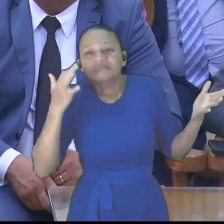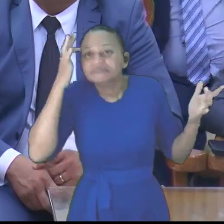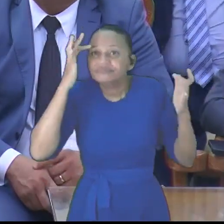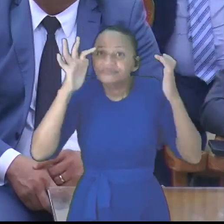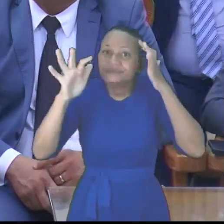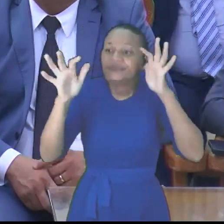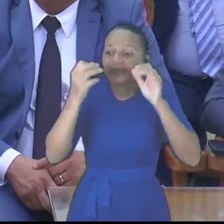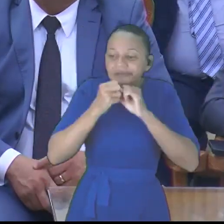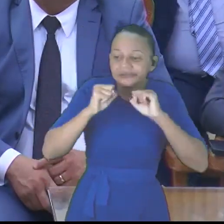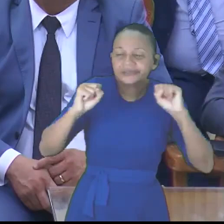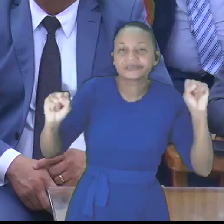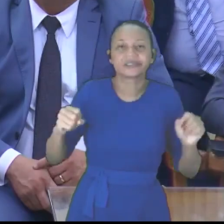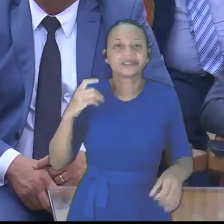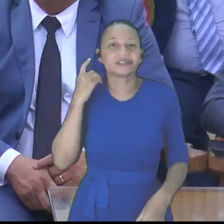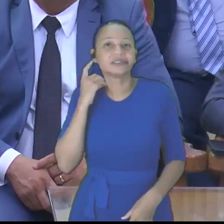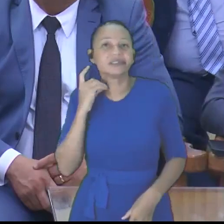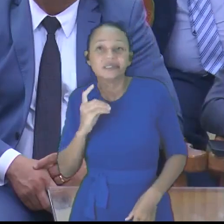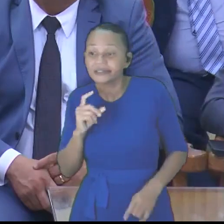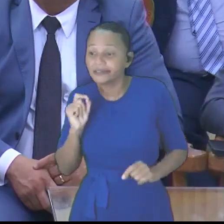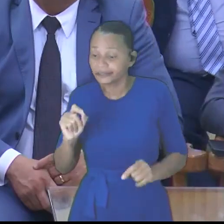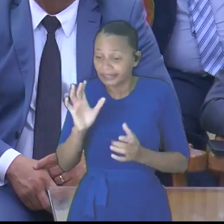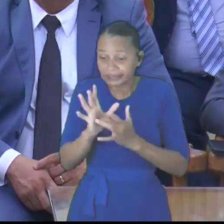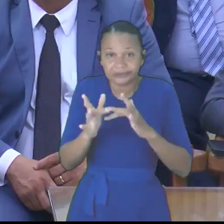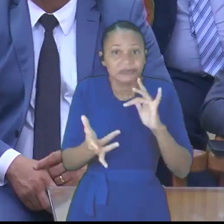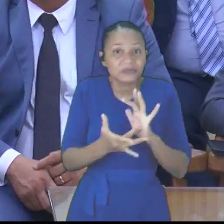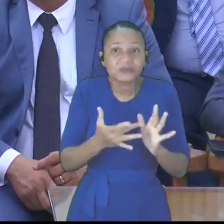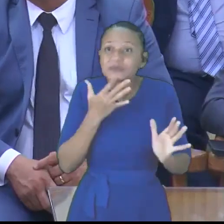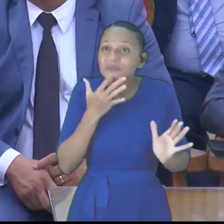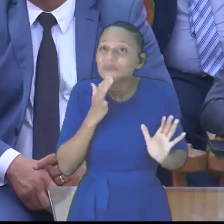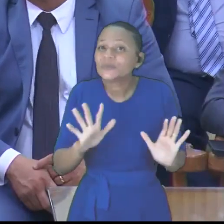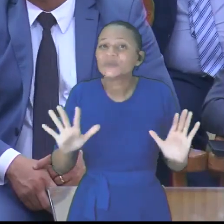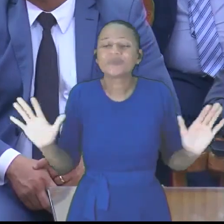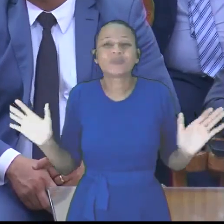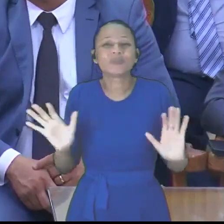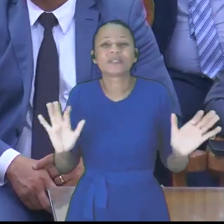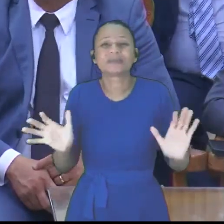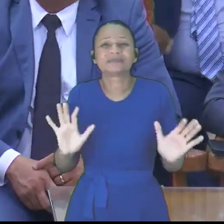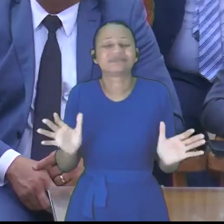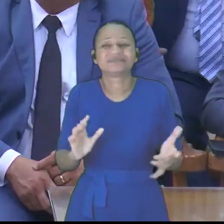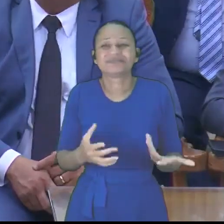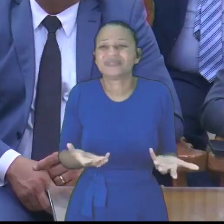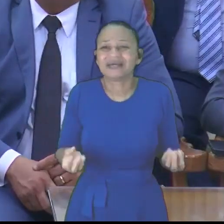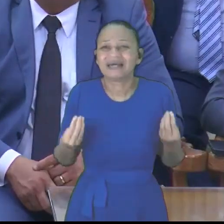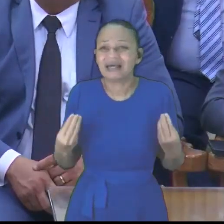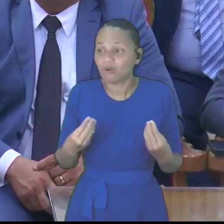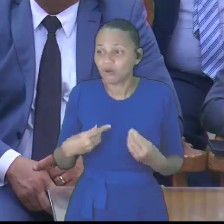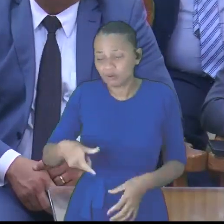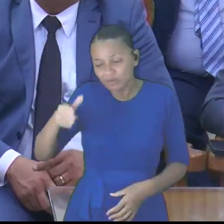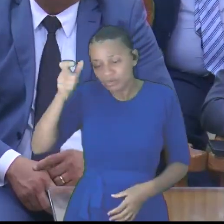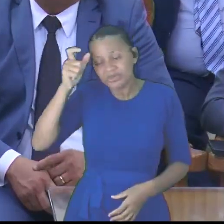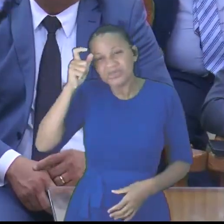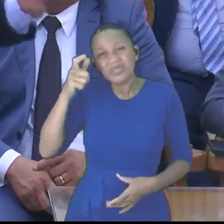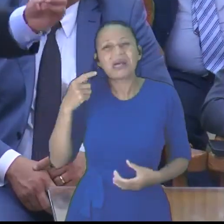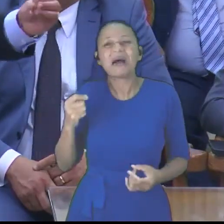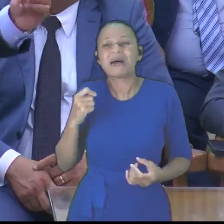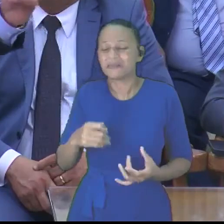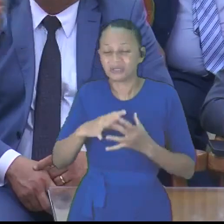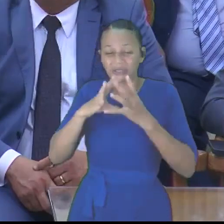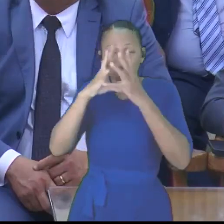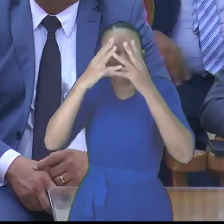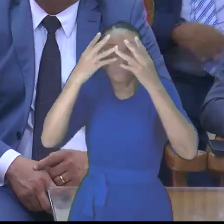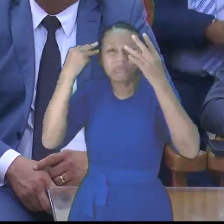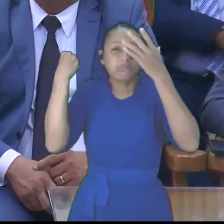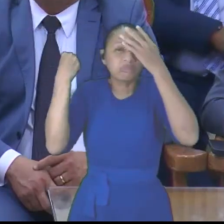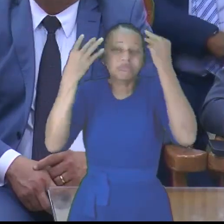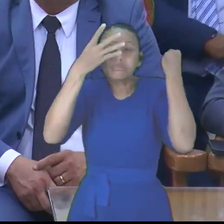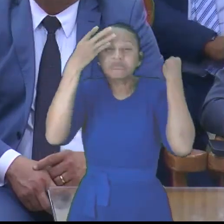é Sansão, quem é Dalila, quem é Jesus. Né? Uma ignorância. O diabo quer que Jesus seja desconhecido. Ele